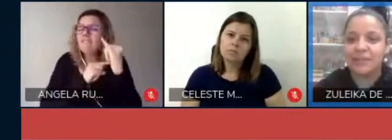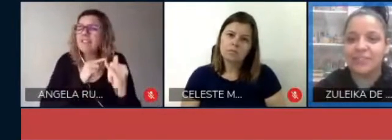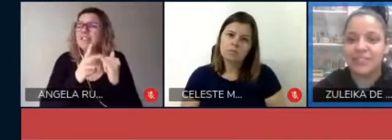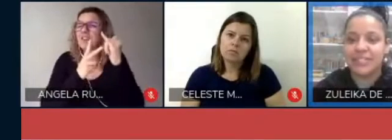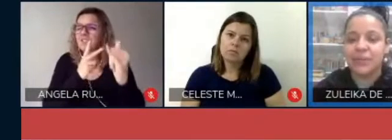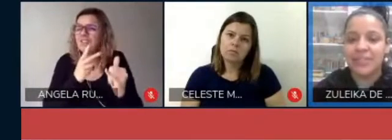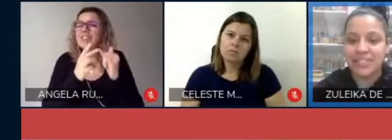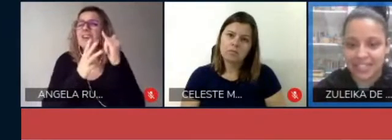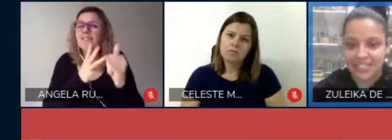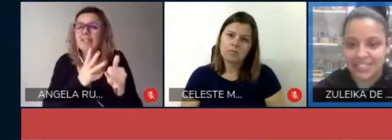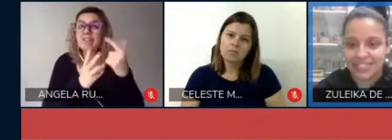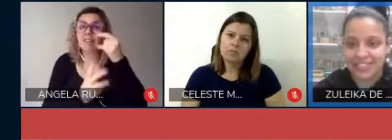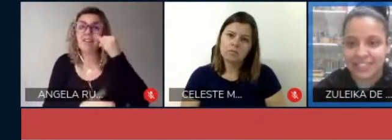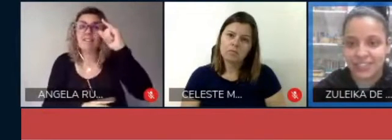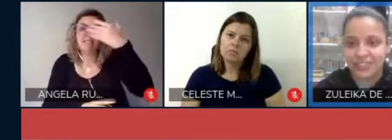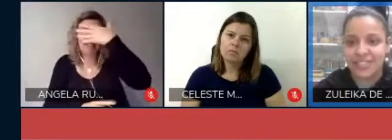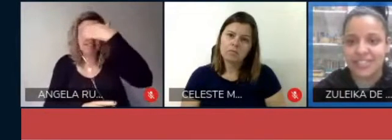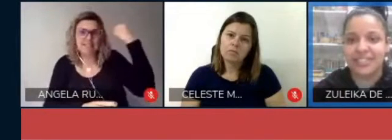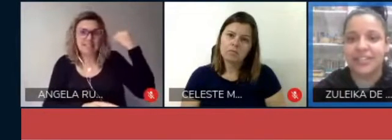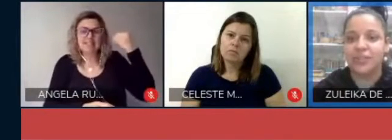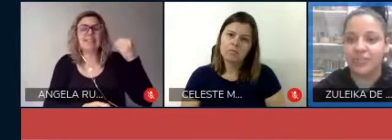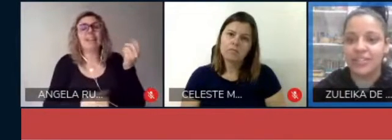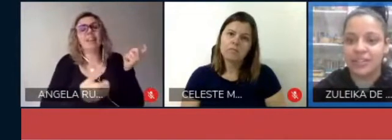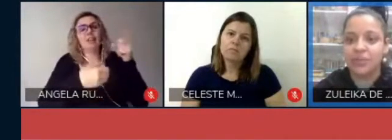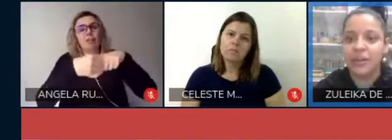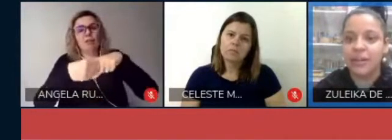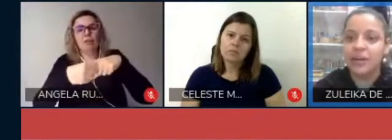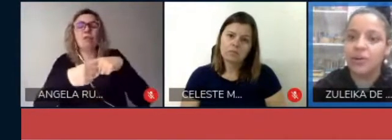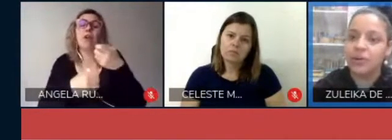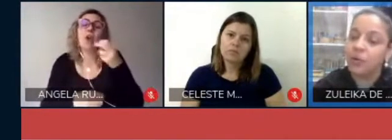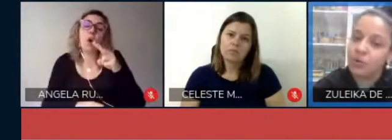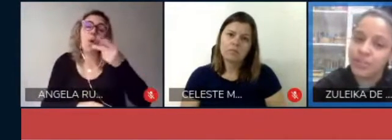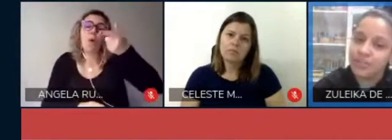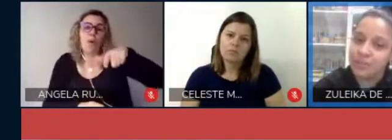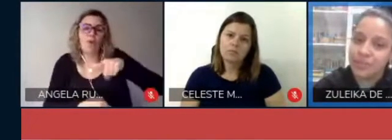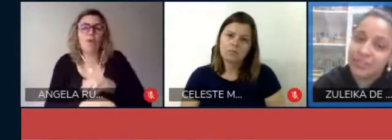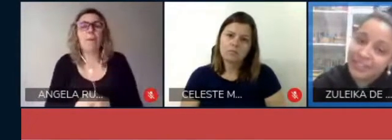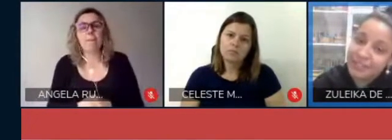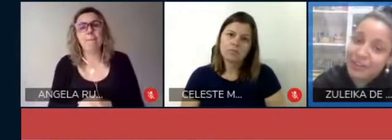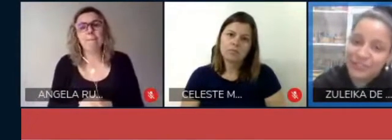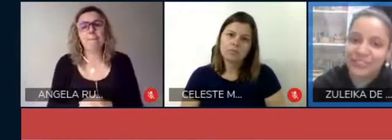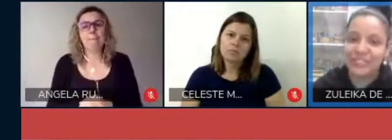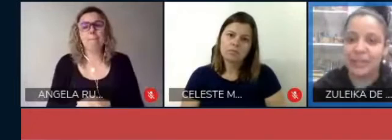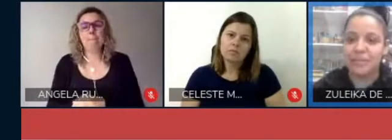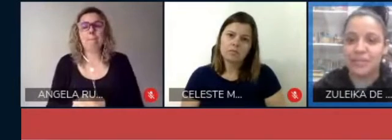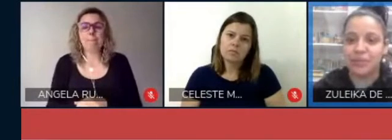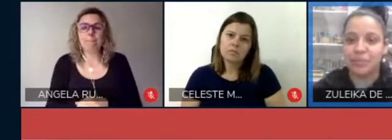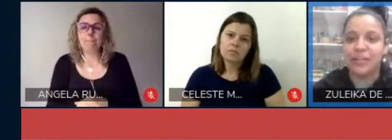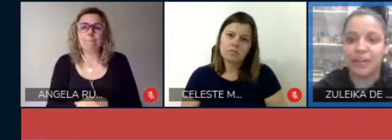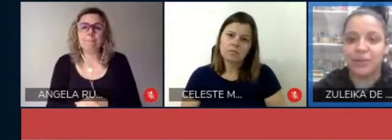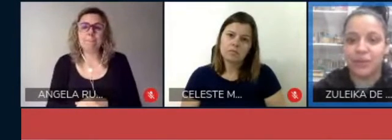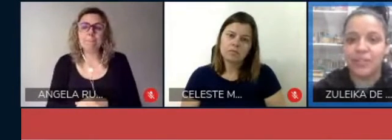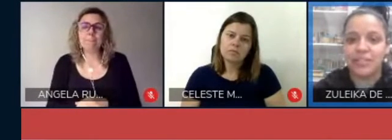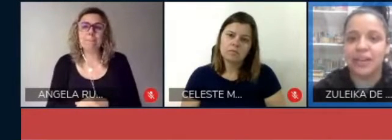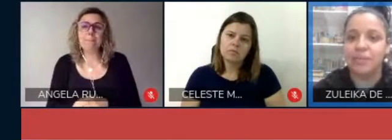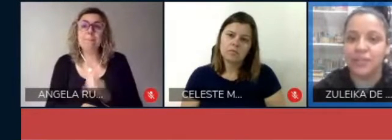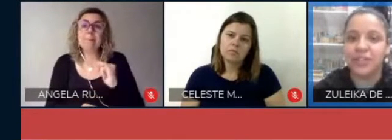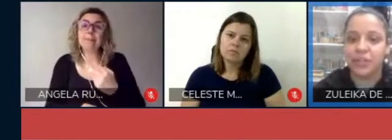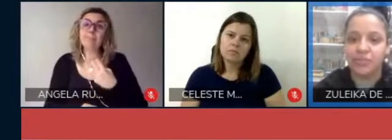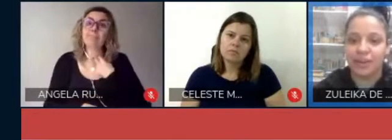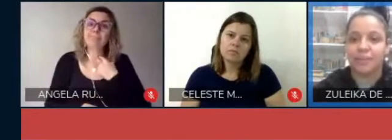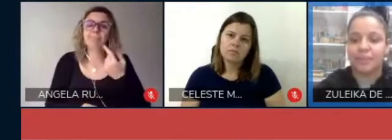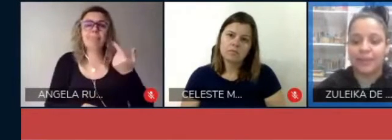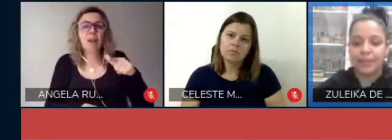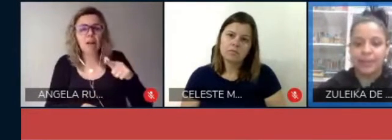um alerta para que você não esqueça, né, de fazer essa renovação. Ou se você preferir, devolve, né? Mas se não puder ou não